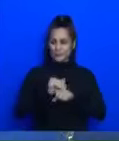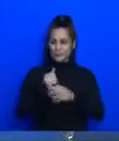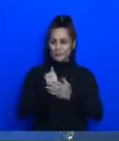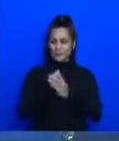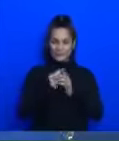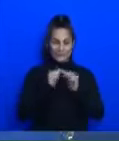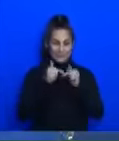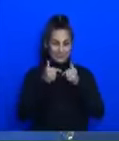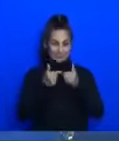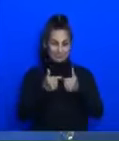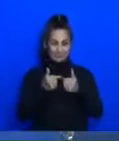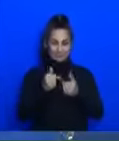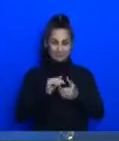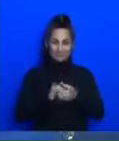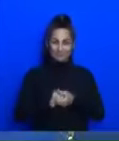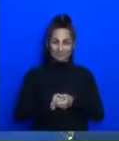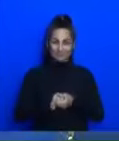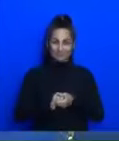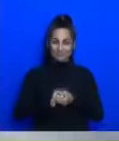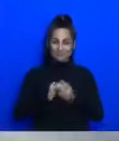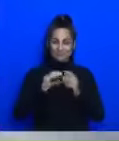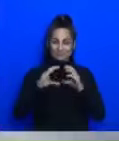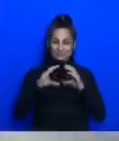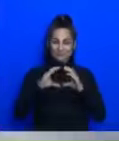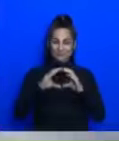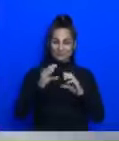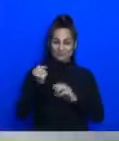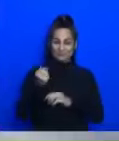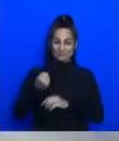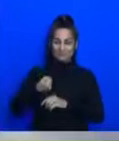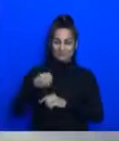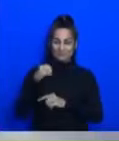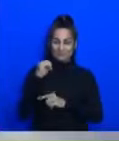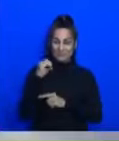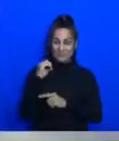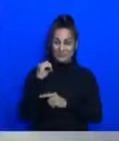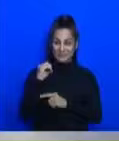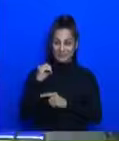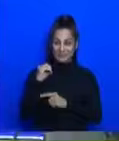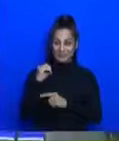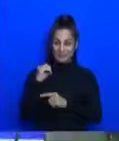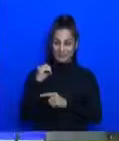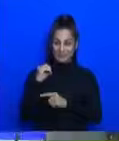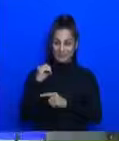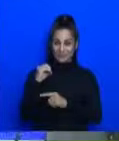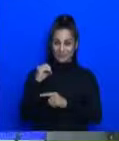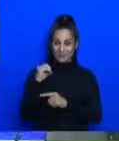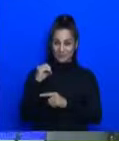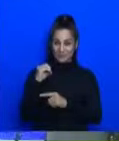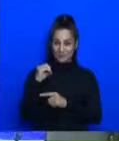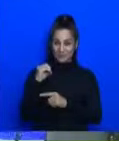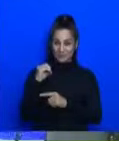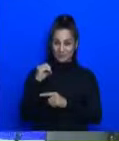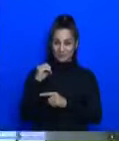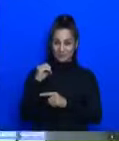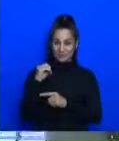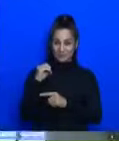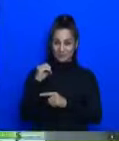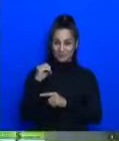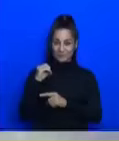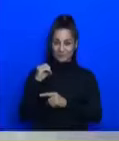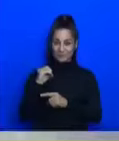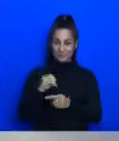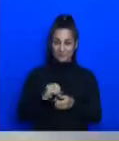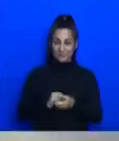Pode chamar que a sorte vem. Bola branca, número 0. Miss Lane, nossa garota da